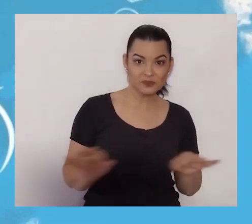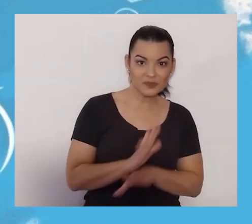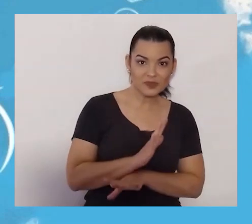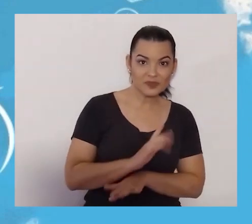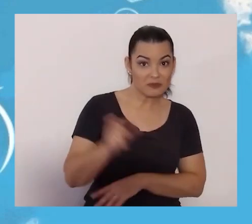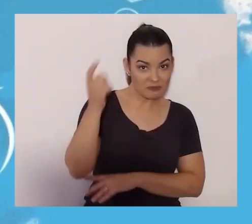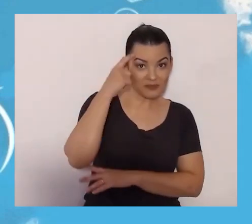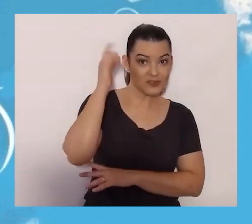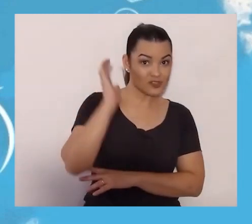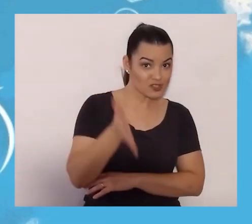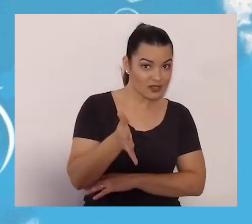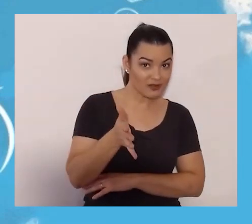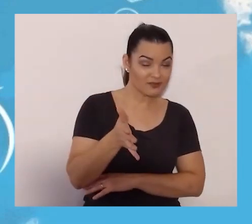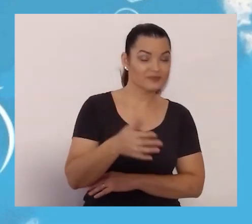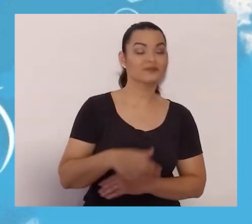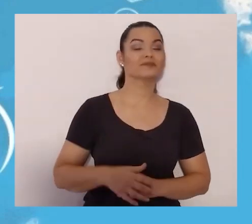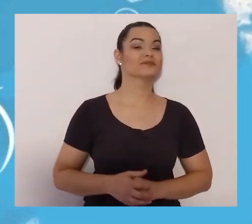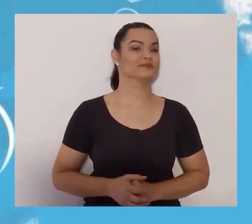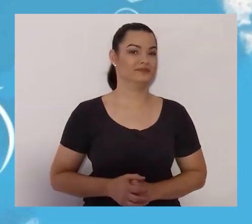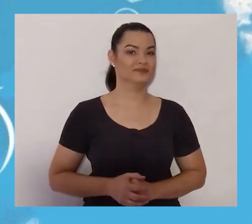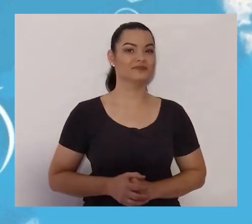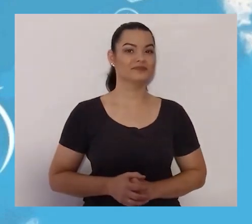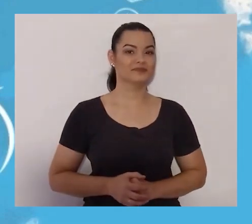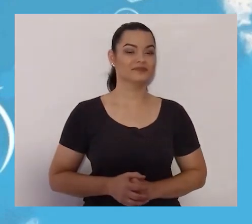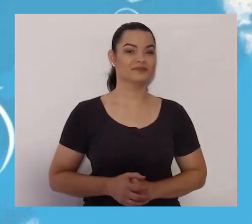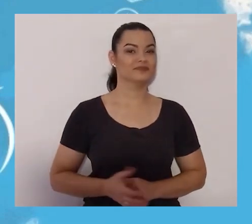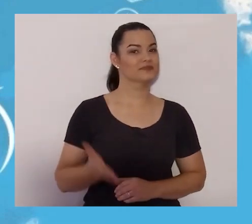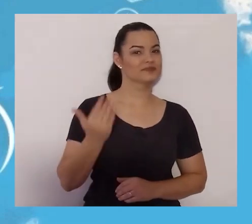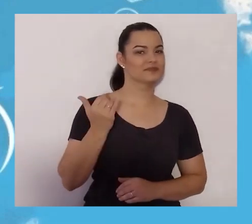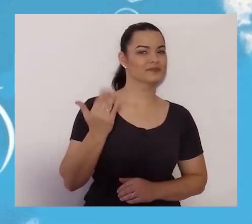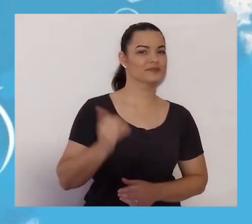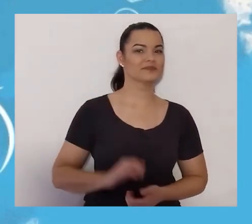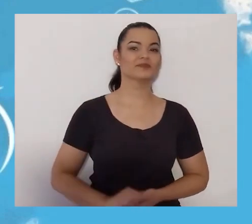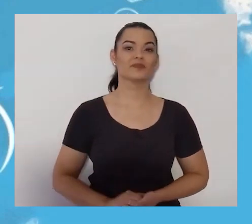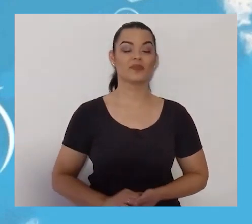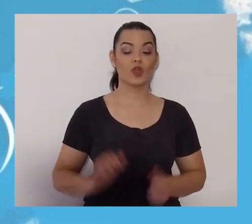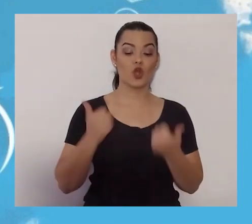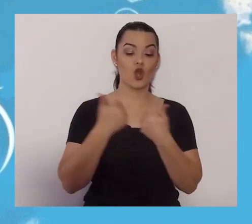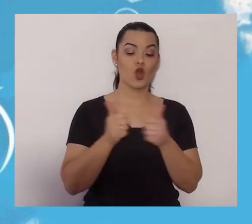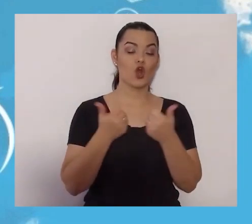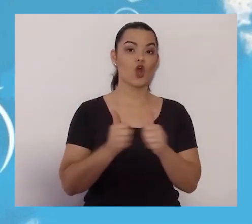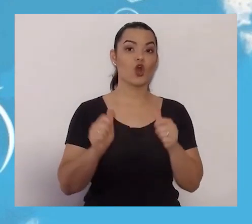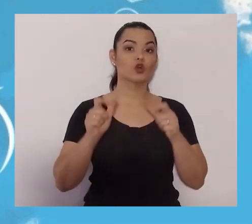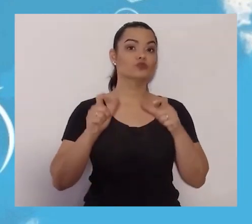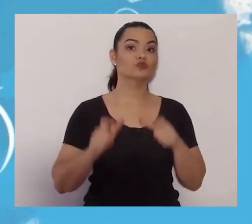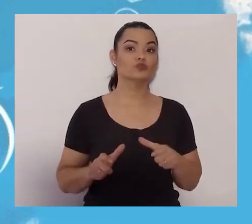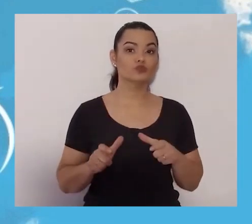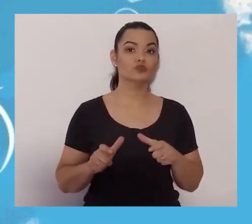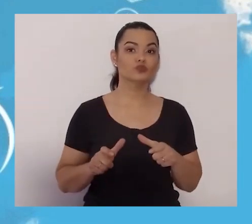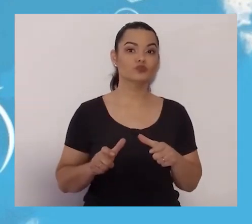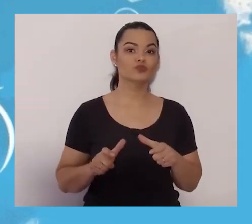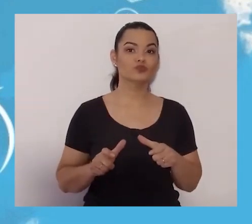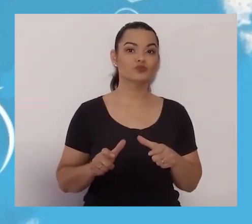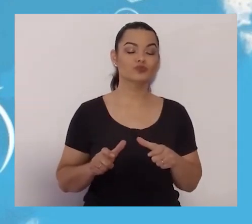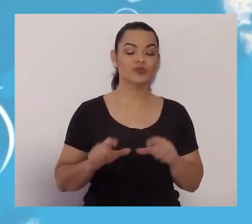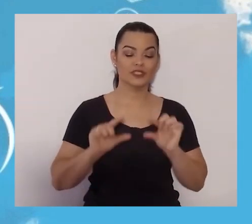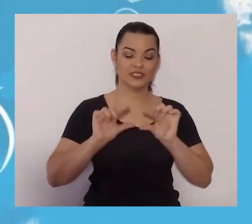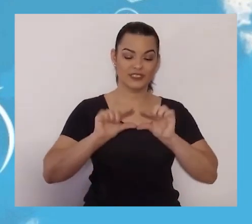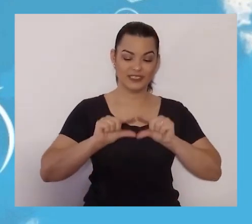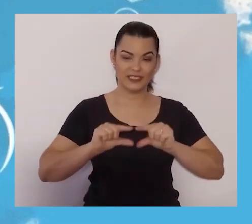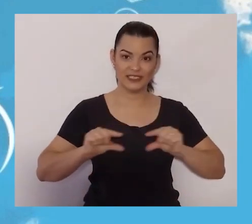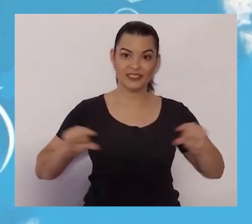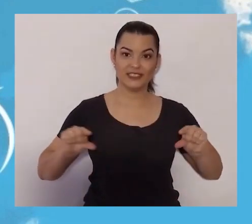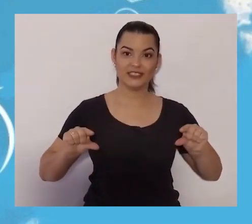Pronto, já pensou? Então vamos lá. O ônibus está na